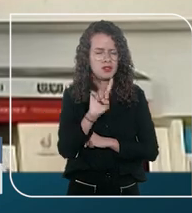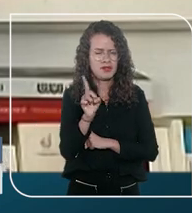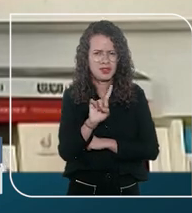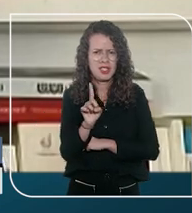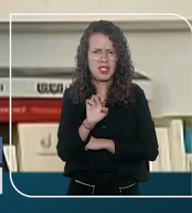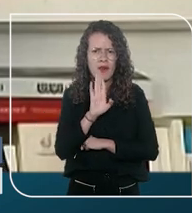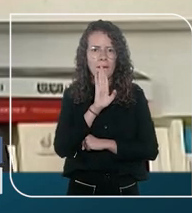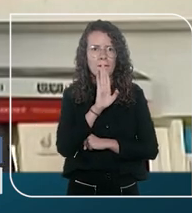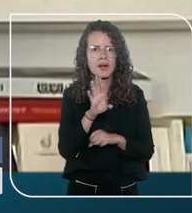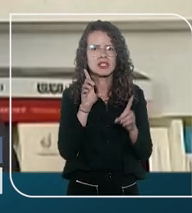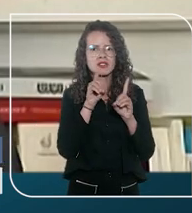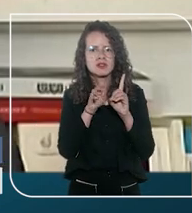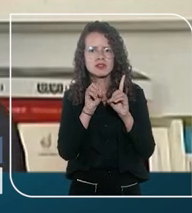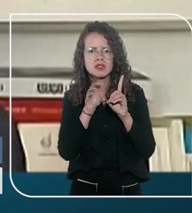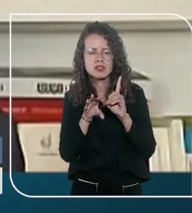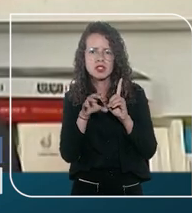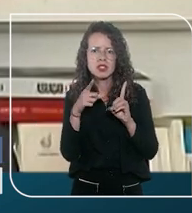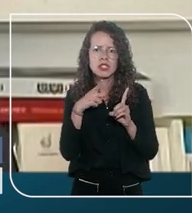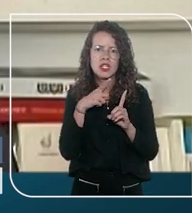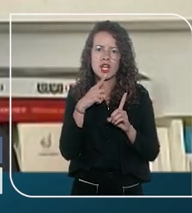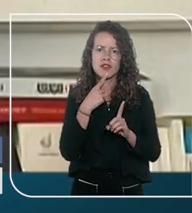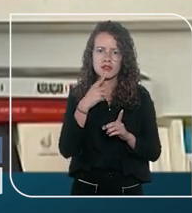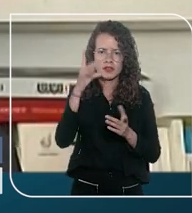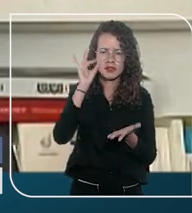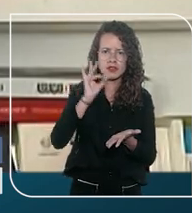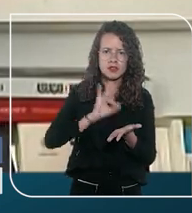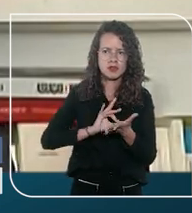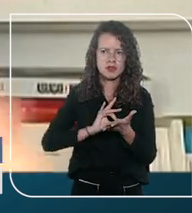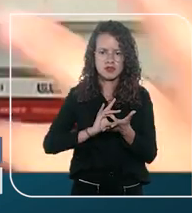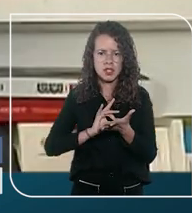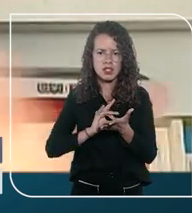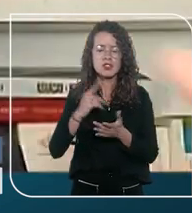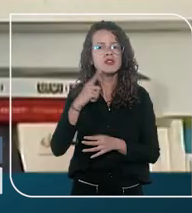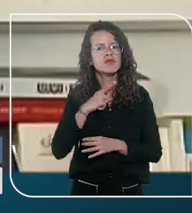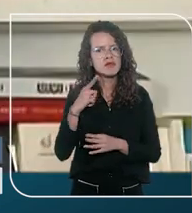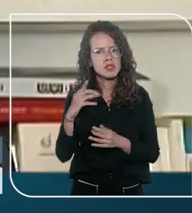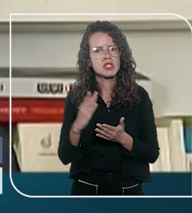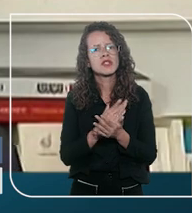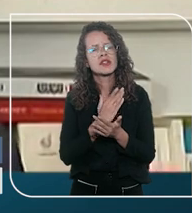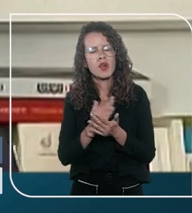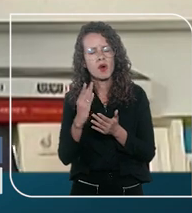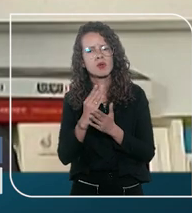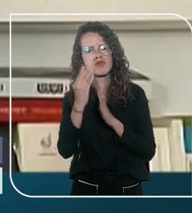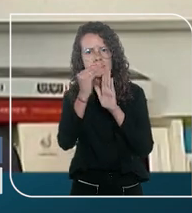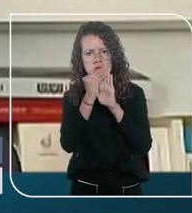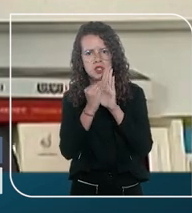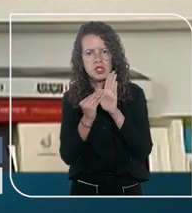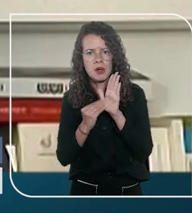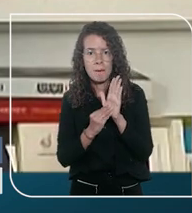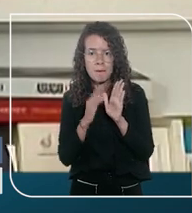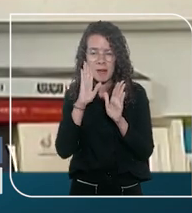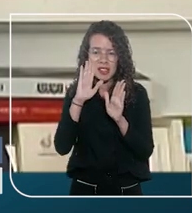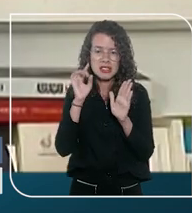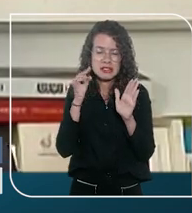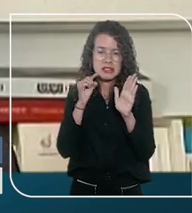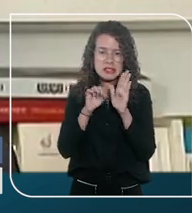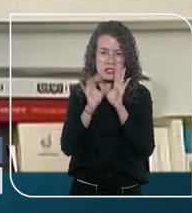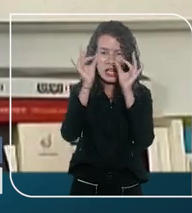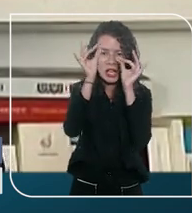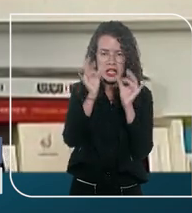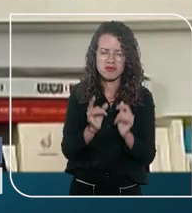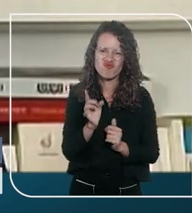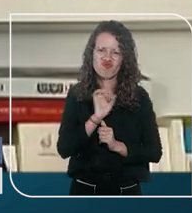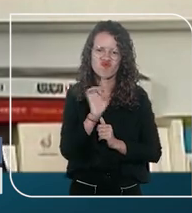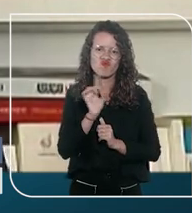definição doutrinária, eu confesso a você que existem algumas menções, mas não nada muito, muito profundo.